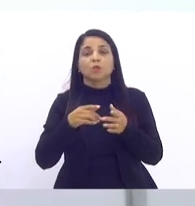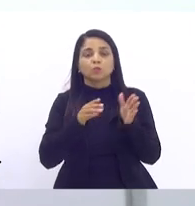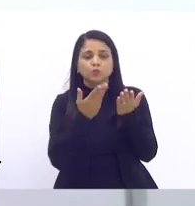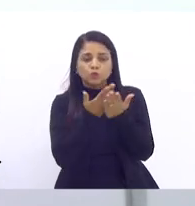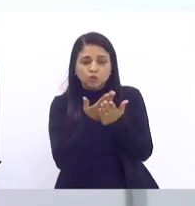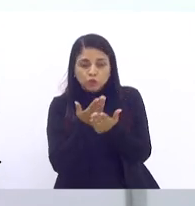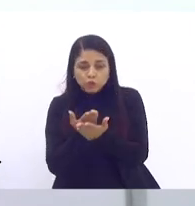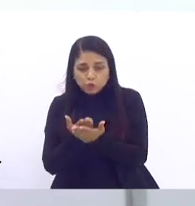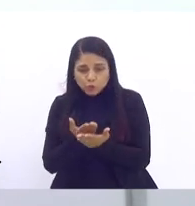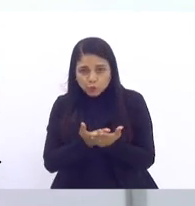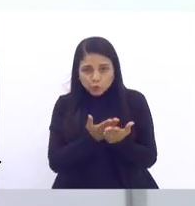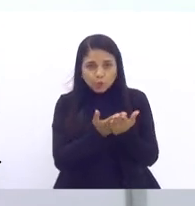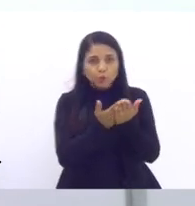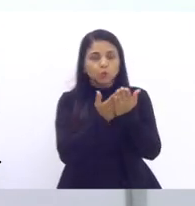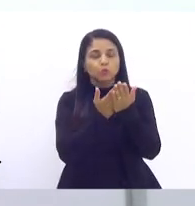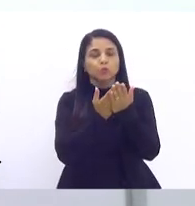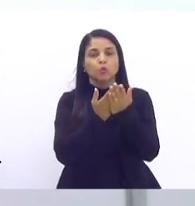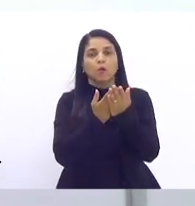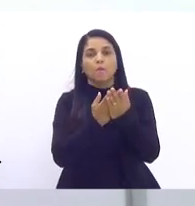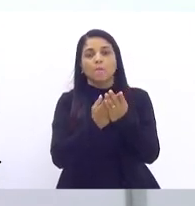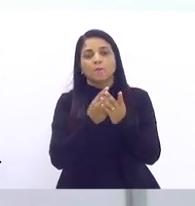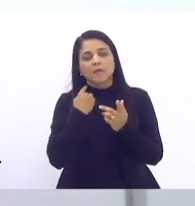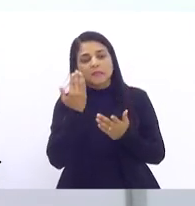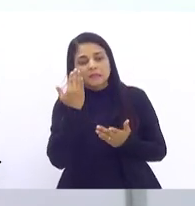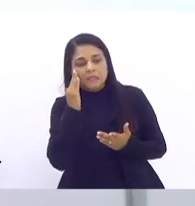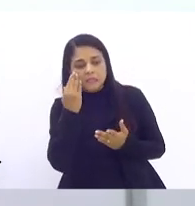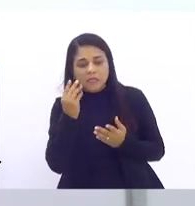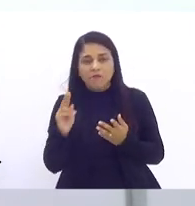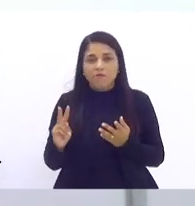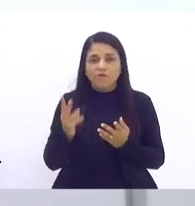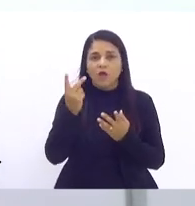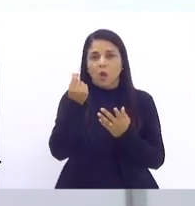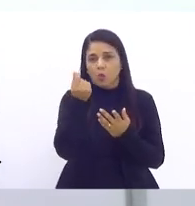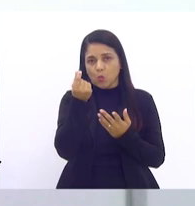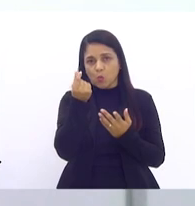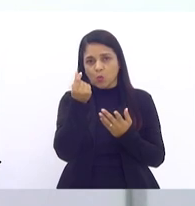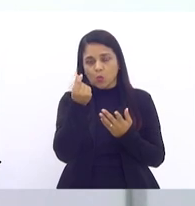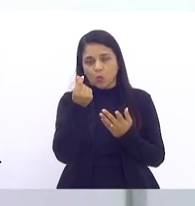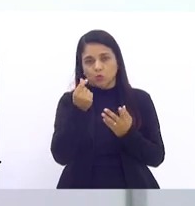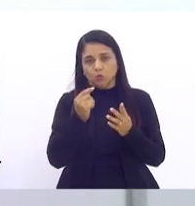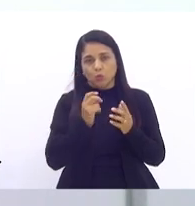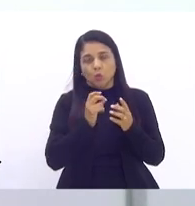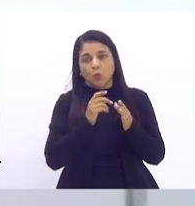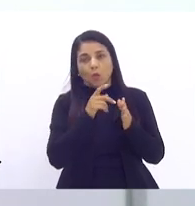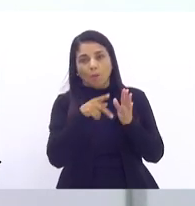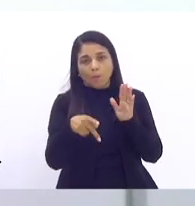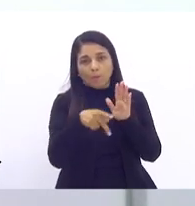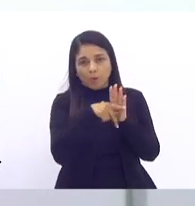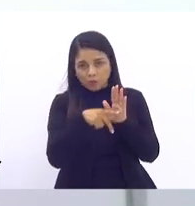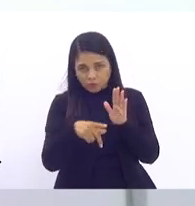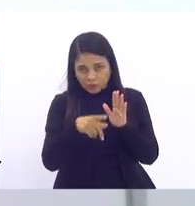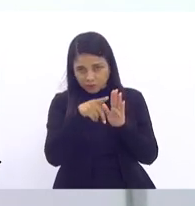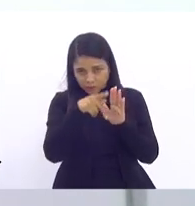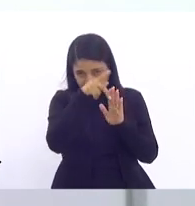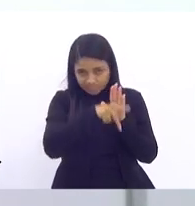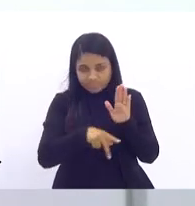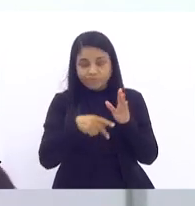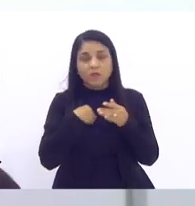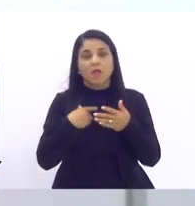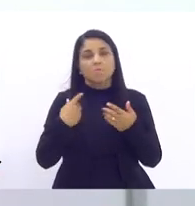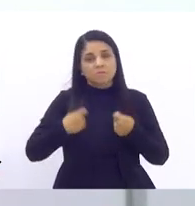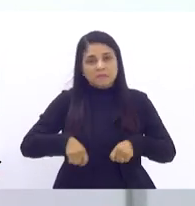entender o valor desse projeto e daí então buscar os recursos certamente é necessário a participação